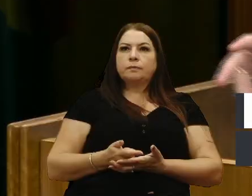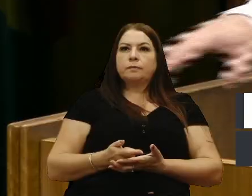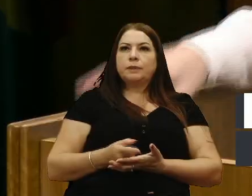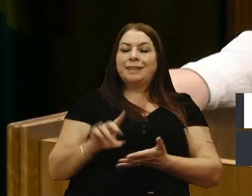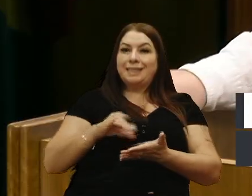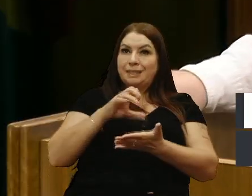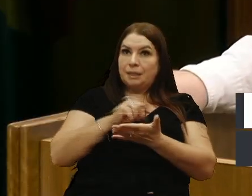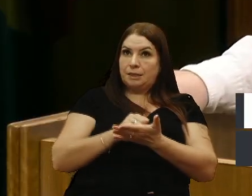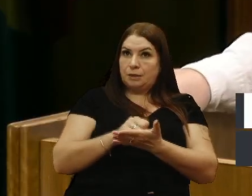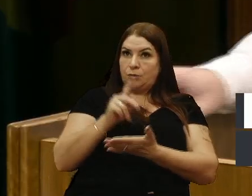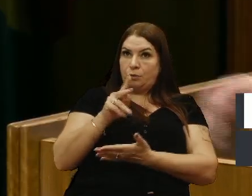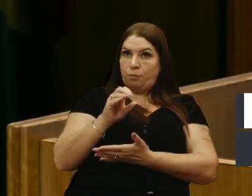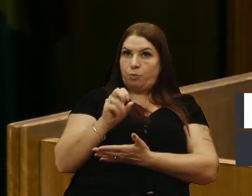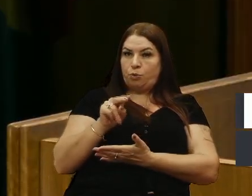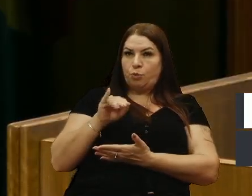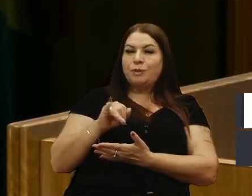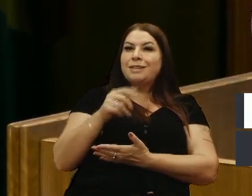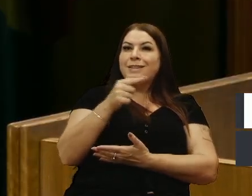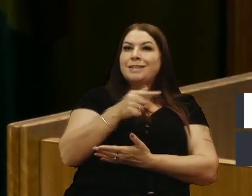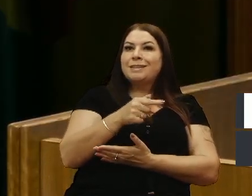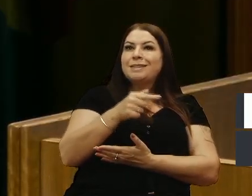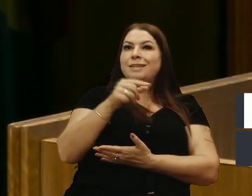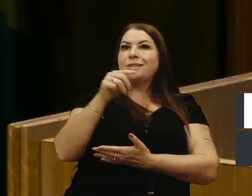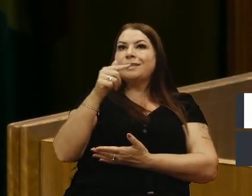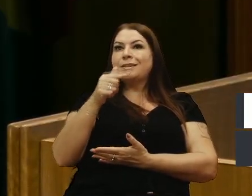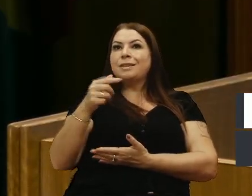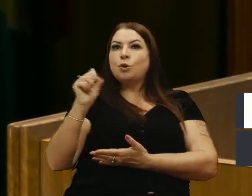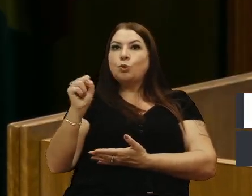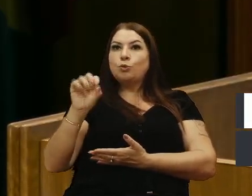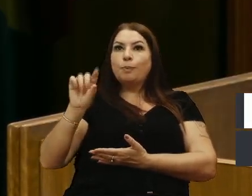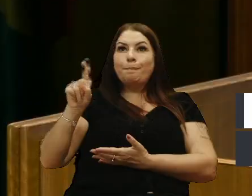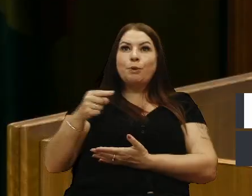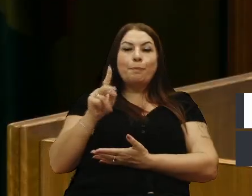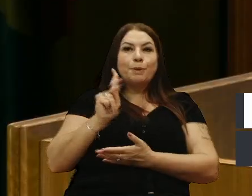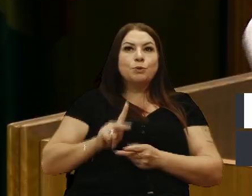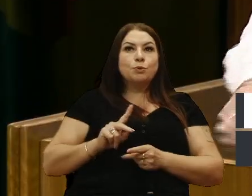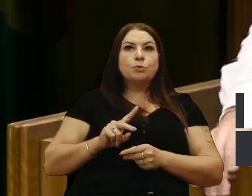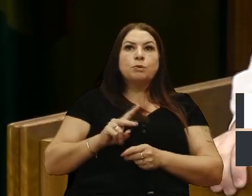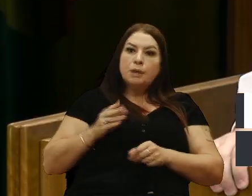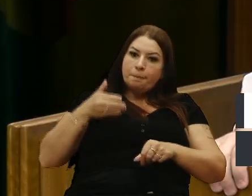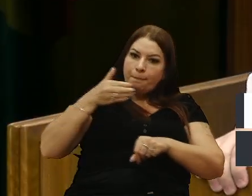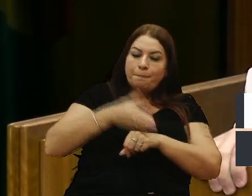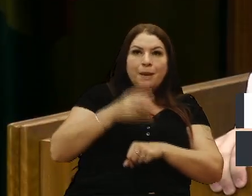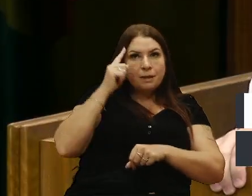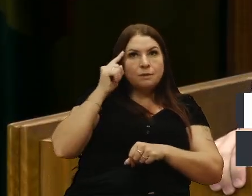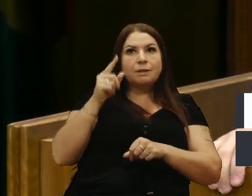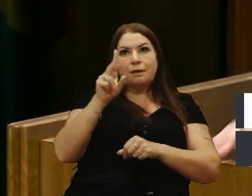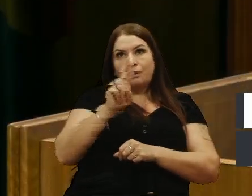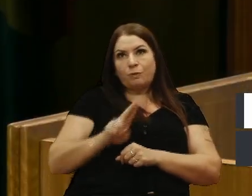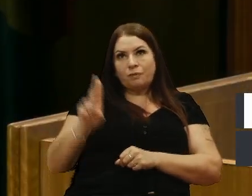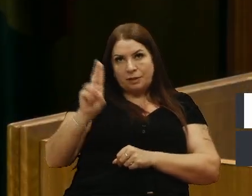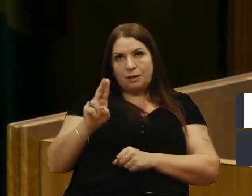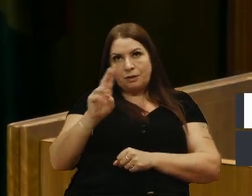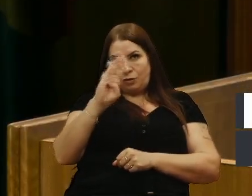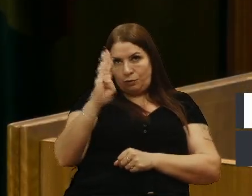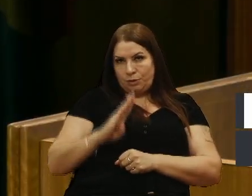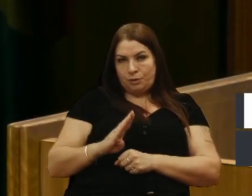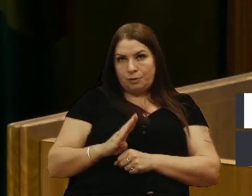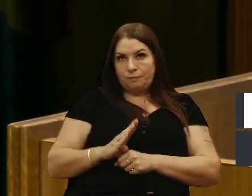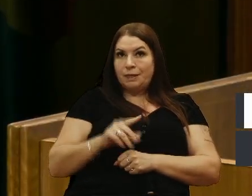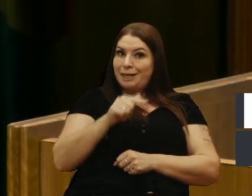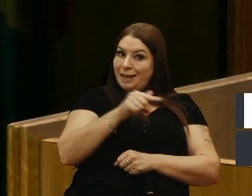inscritos no ProUni 768 mil pessoas que ainda buscam o ingresso na Universidade do Brasil. E